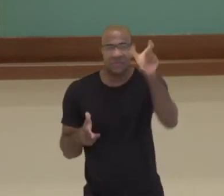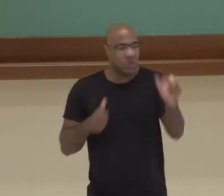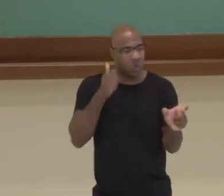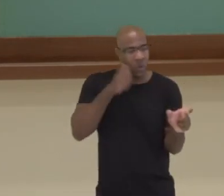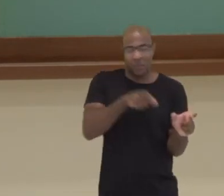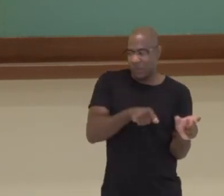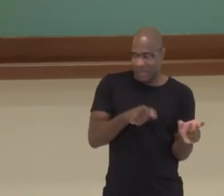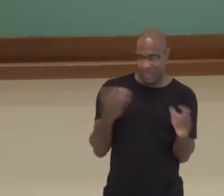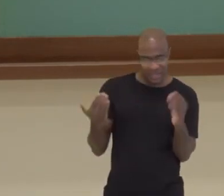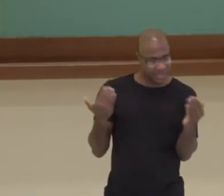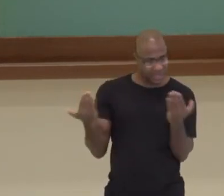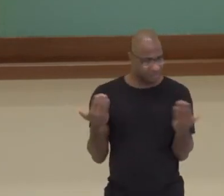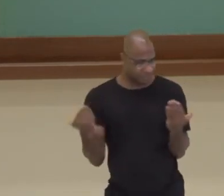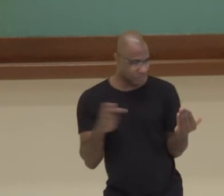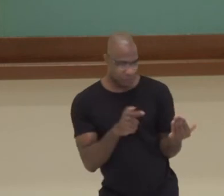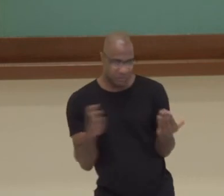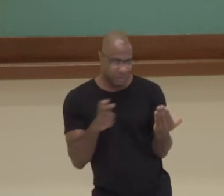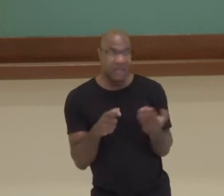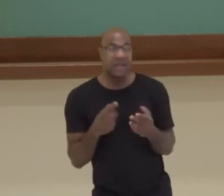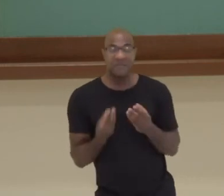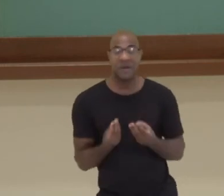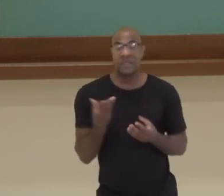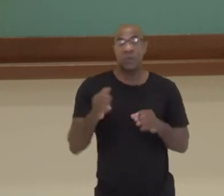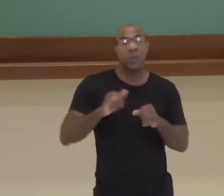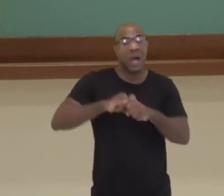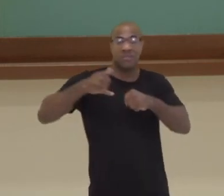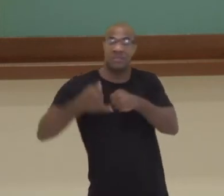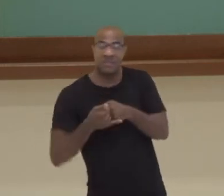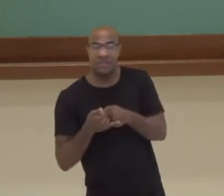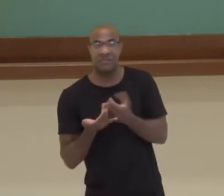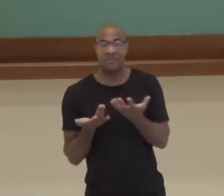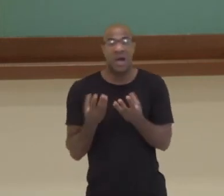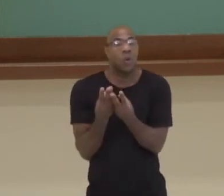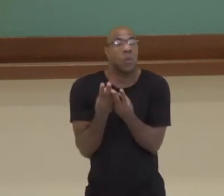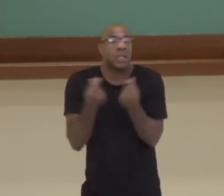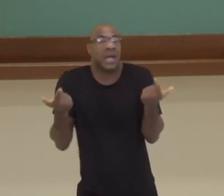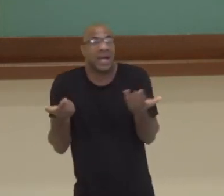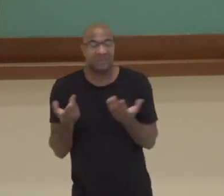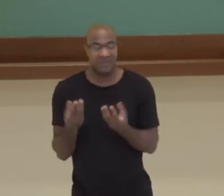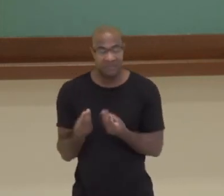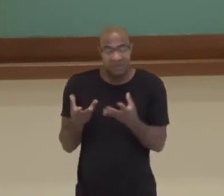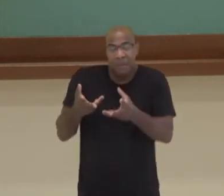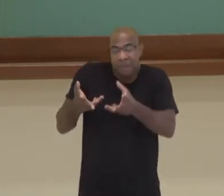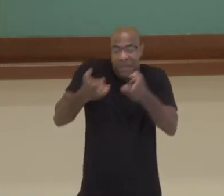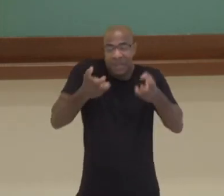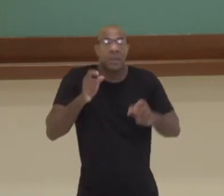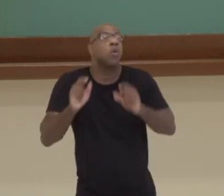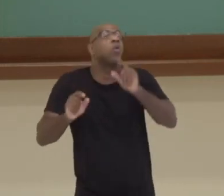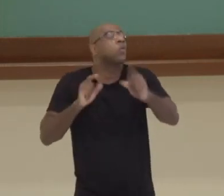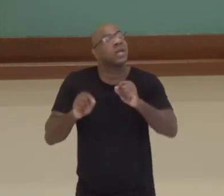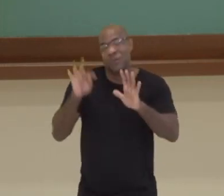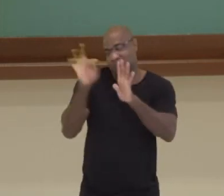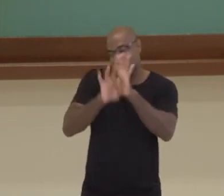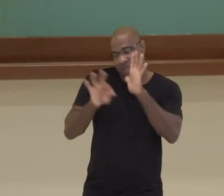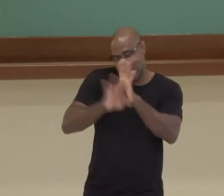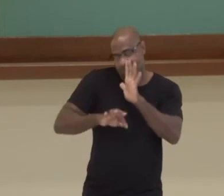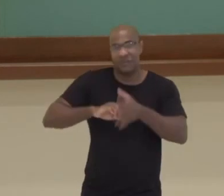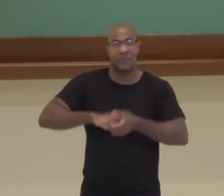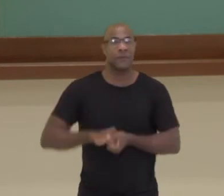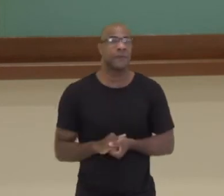e vai adjetivando e colocando essa sua percepção no texto da